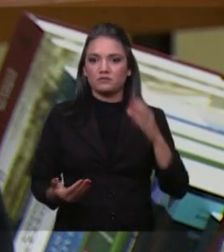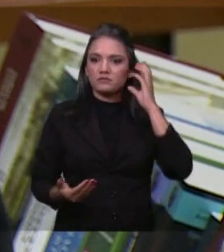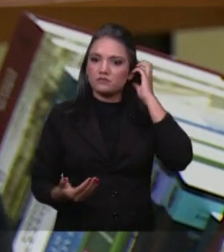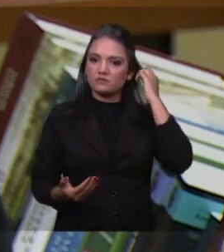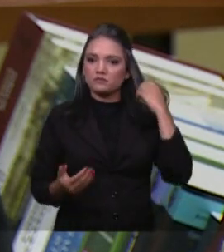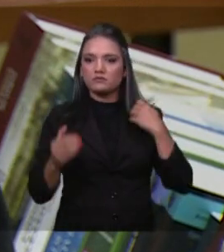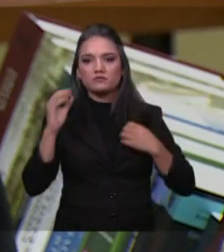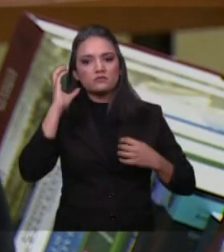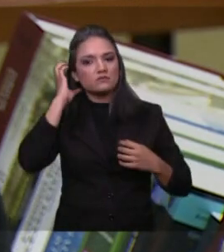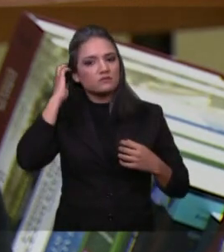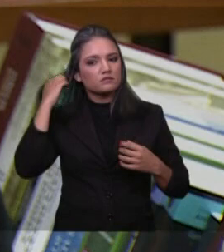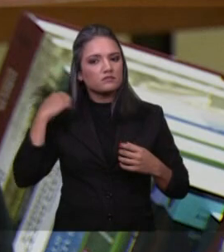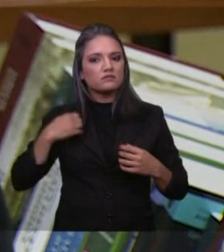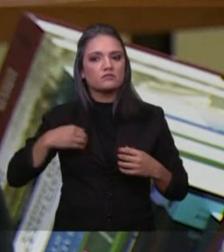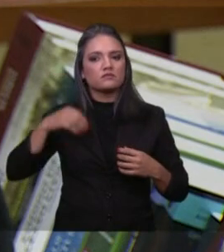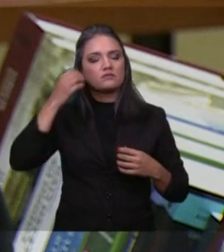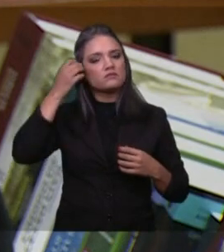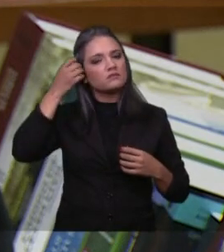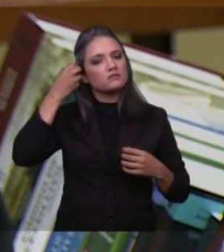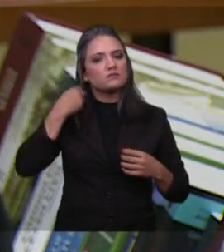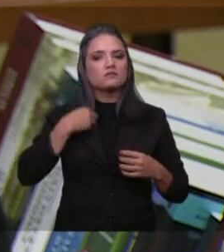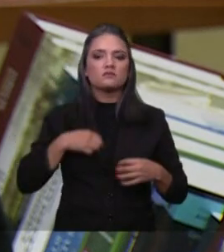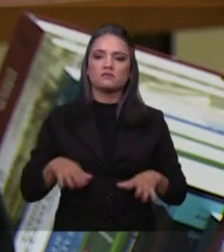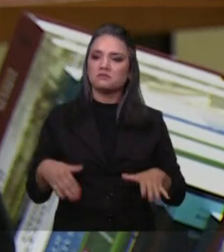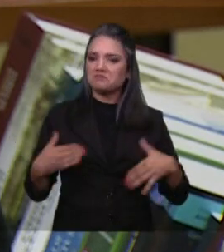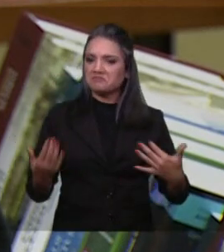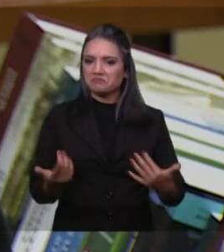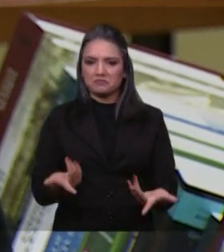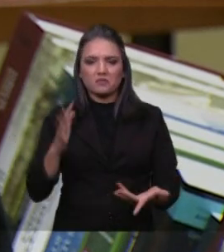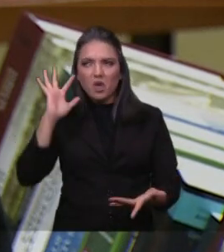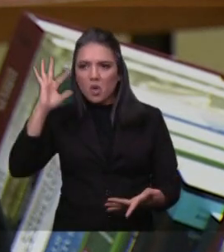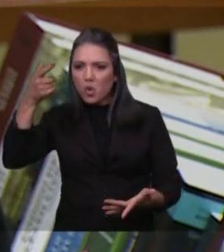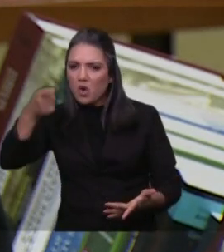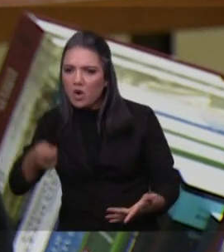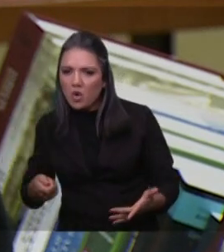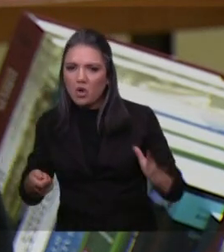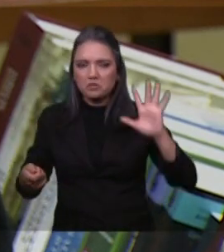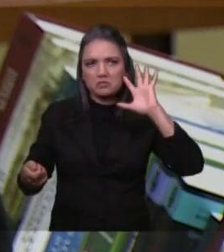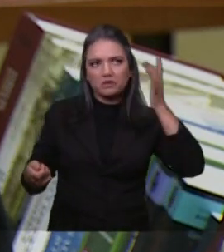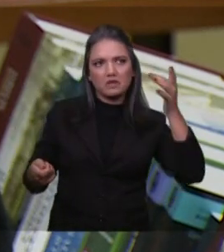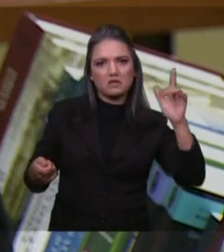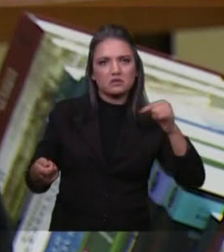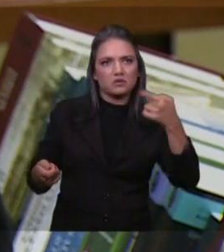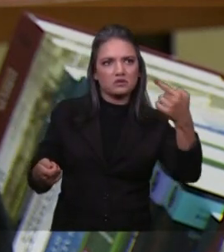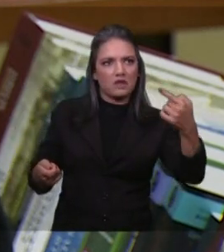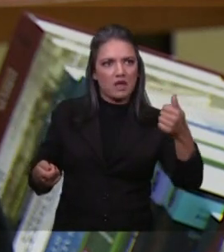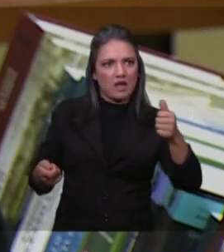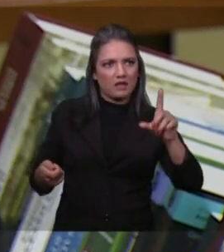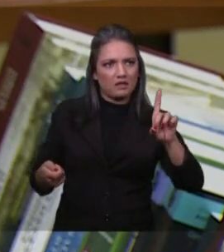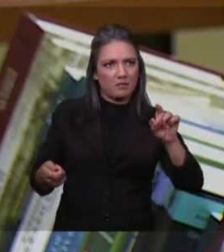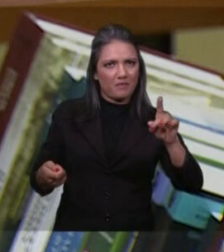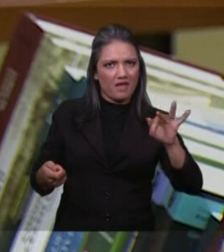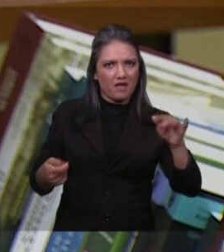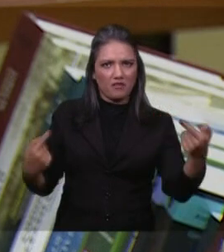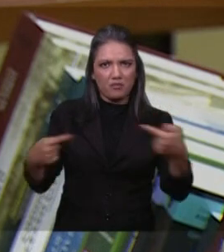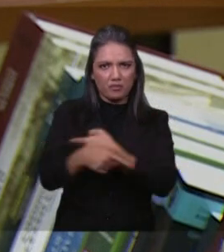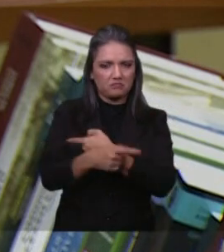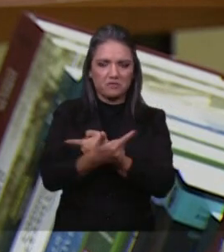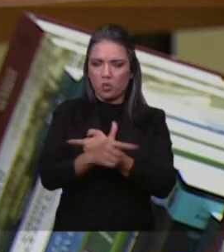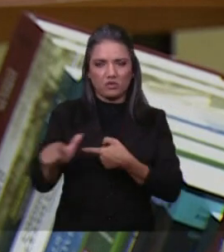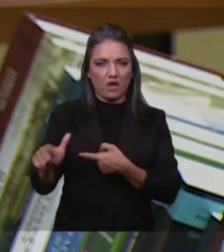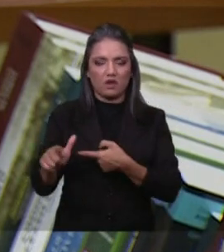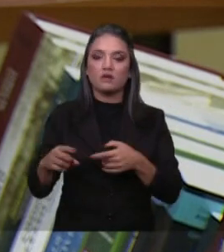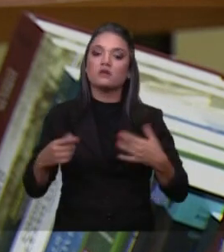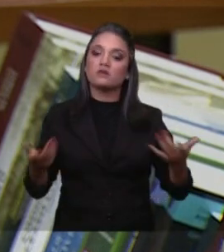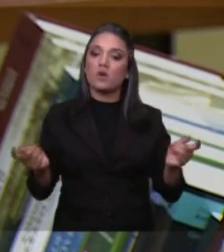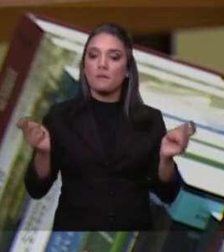Então, não se verifica qualquer contradição entre o acordo e as decisões proferidas no âmbito da DPF. A possibilidade